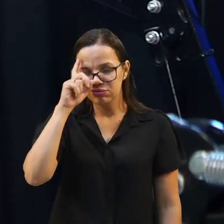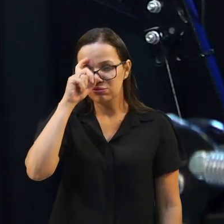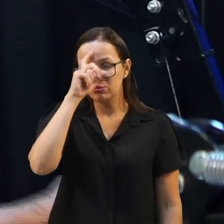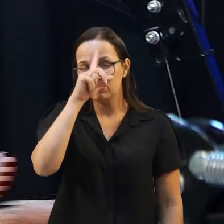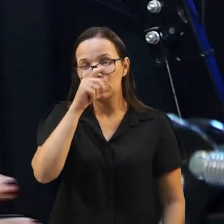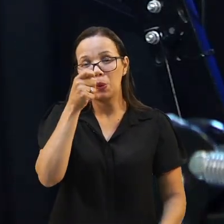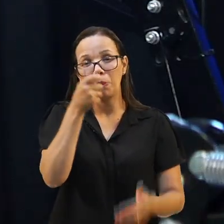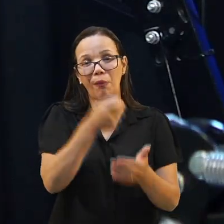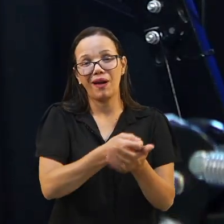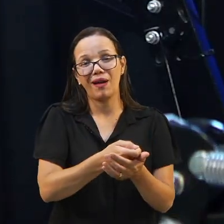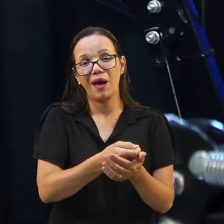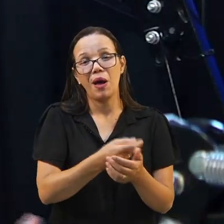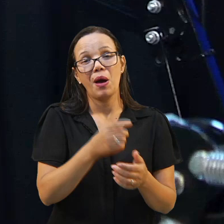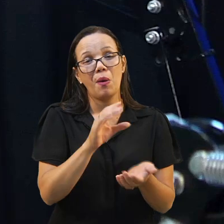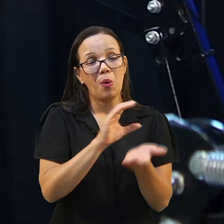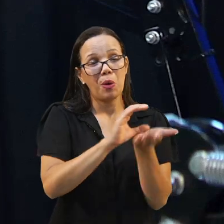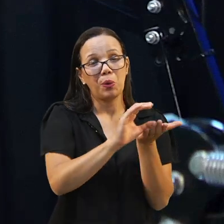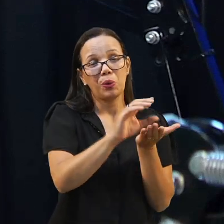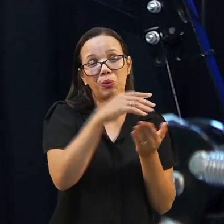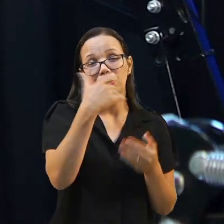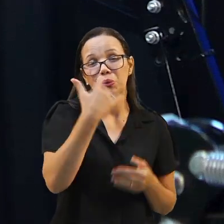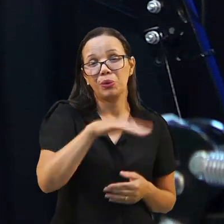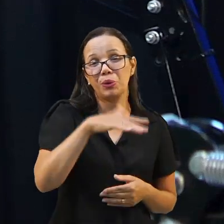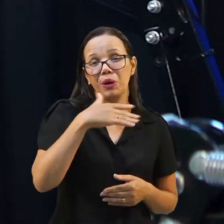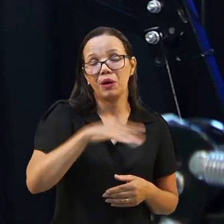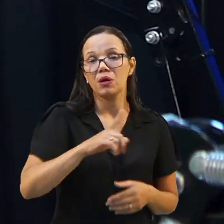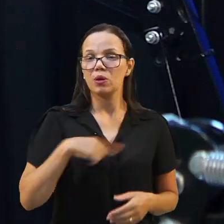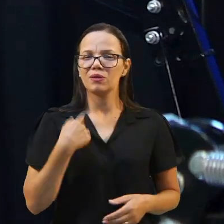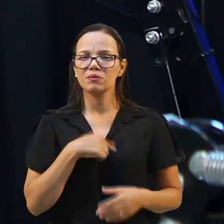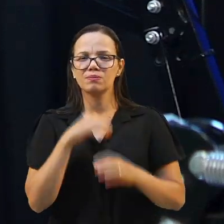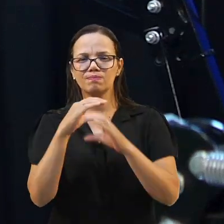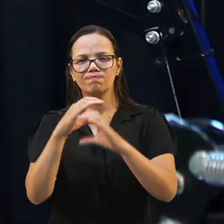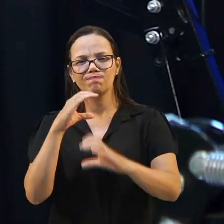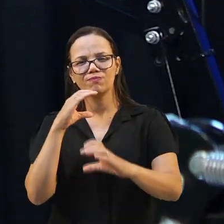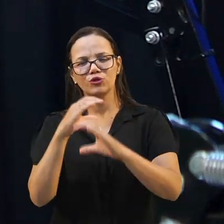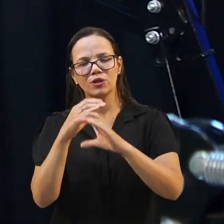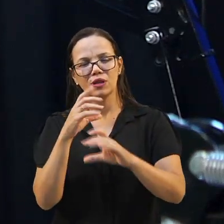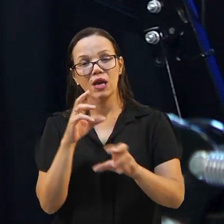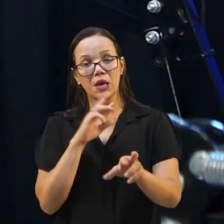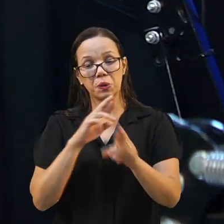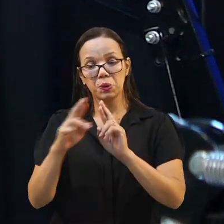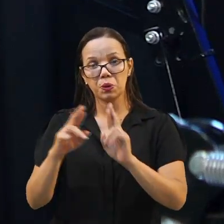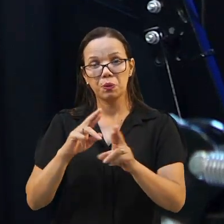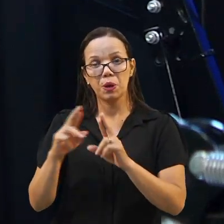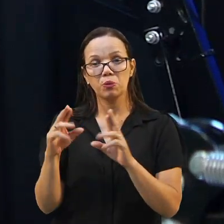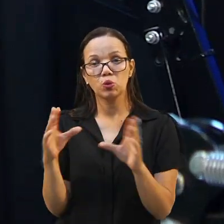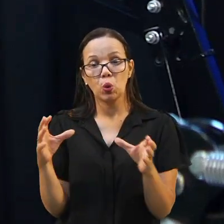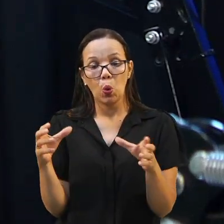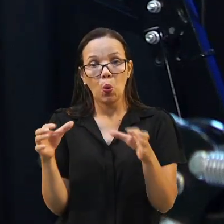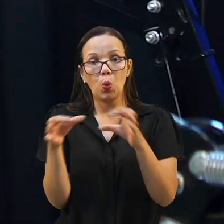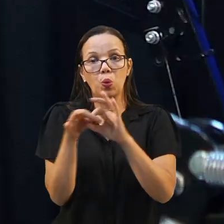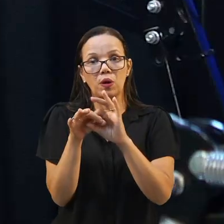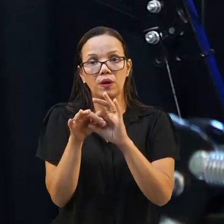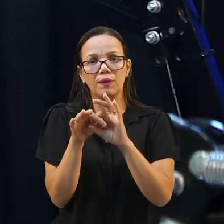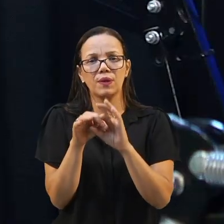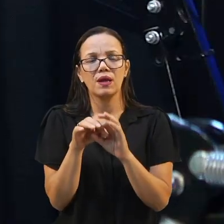E nós, das engenharias, resolvemos nos mobilizar e fazer uma vaquinha, e a